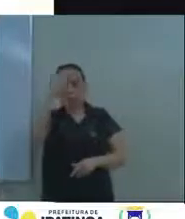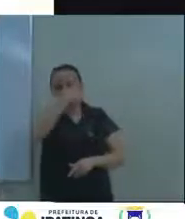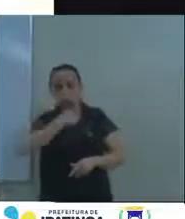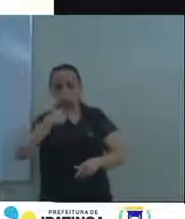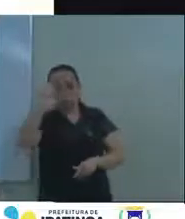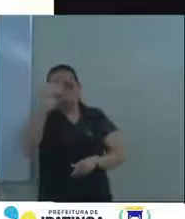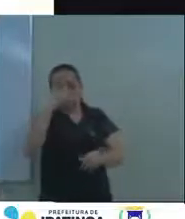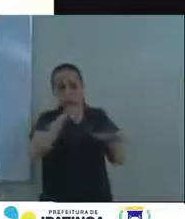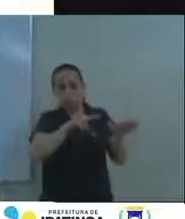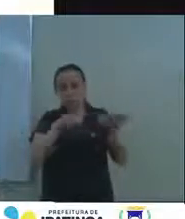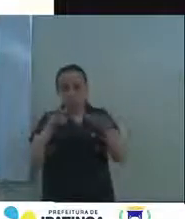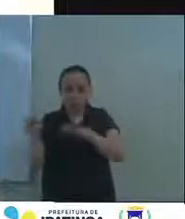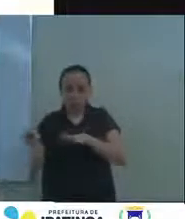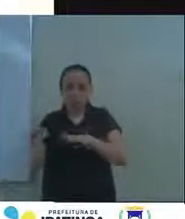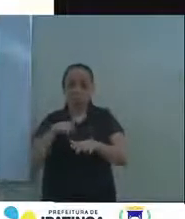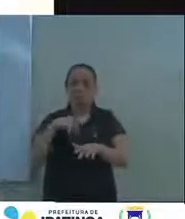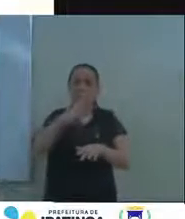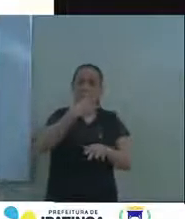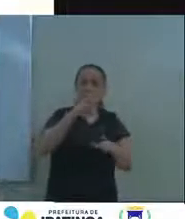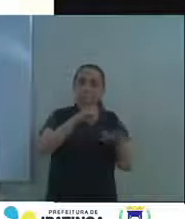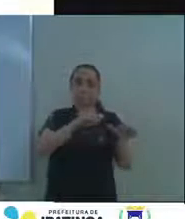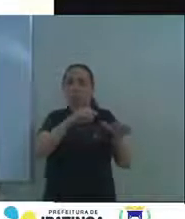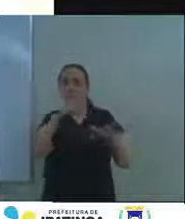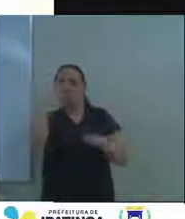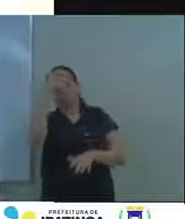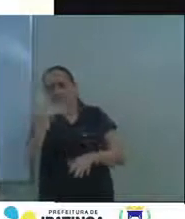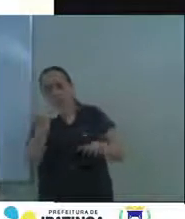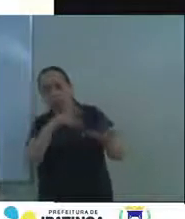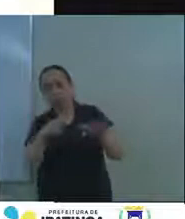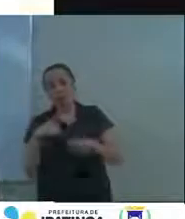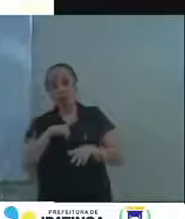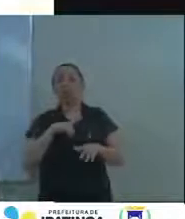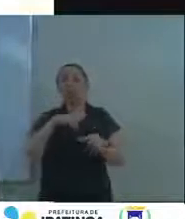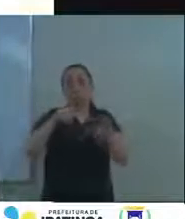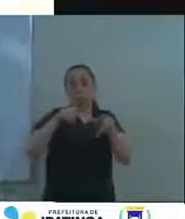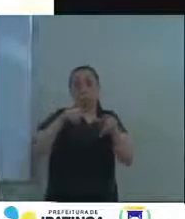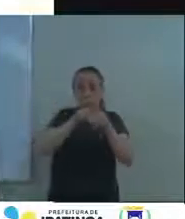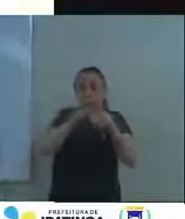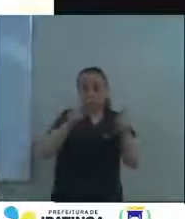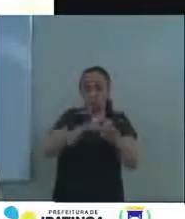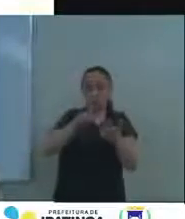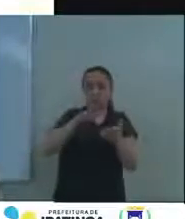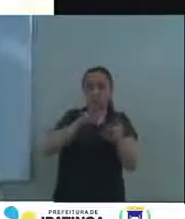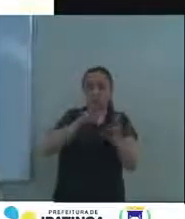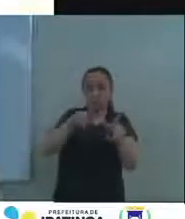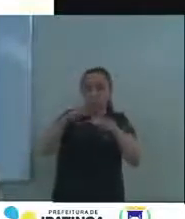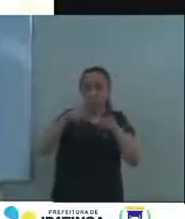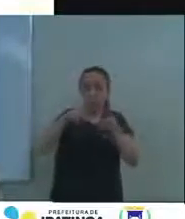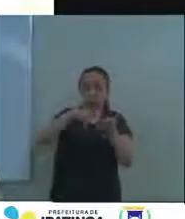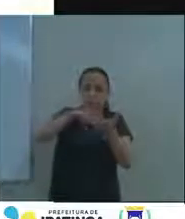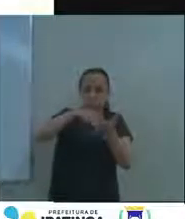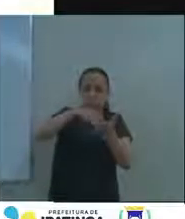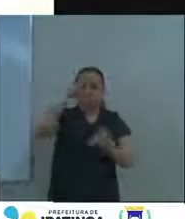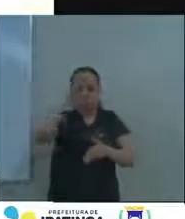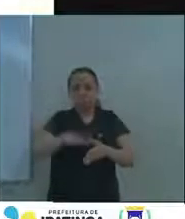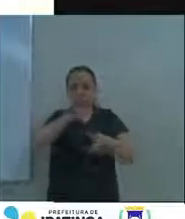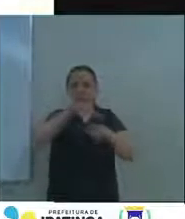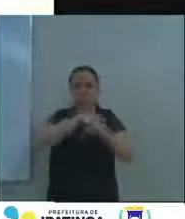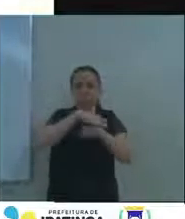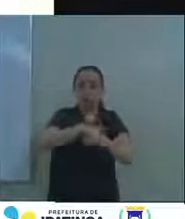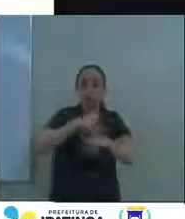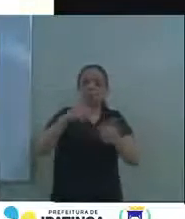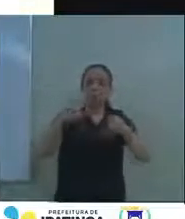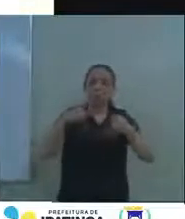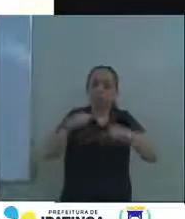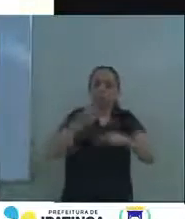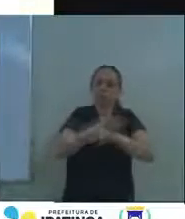em 40 horas, se eu sou professor de 3 turnos, que a gente sabe que tem professor em 3 turnos, esse treino, ele vai variar